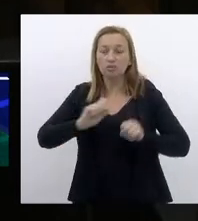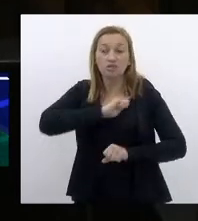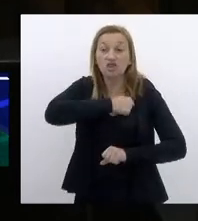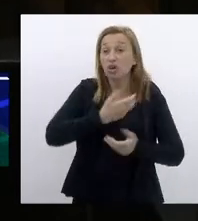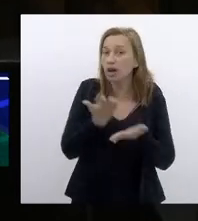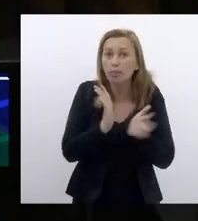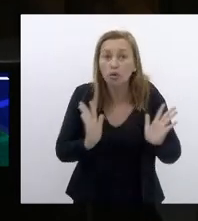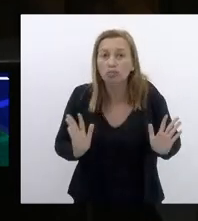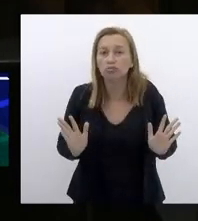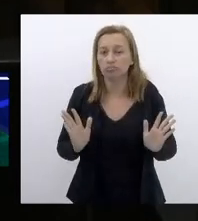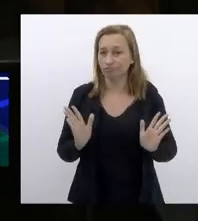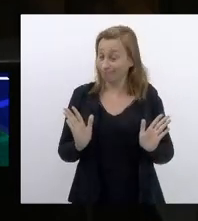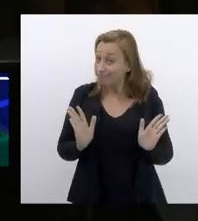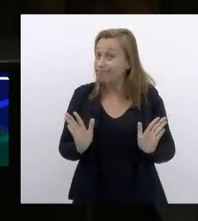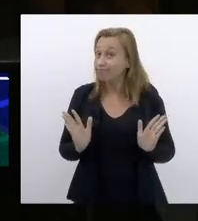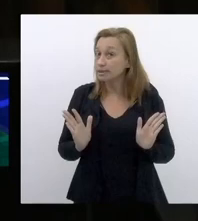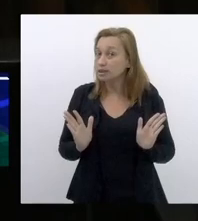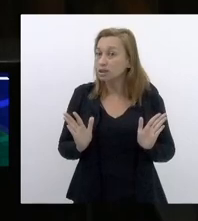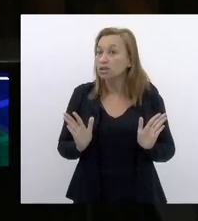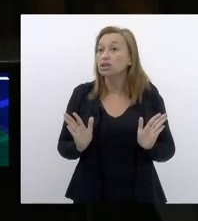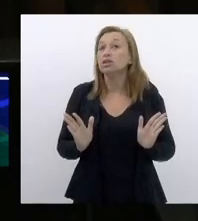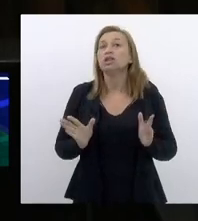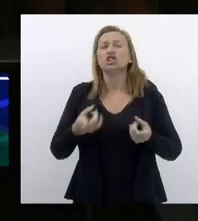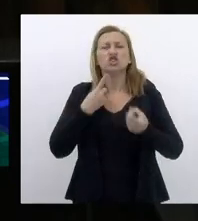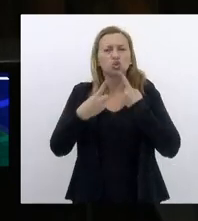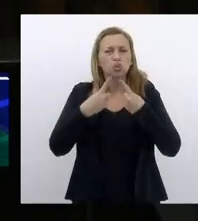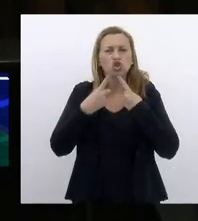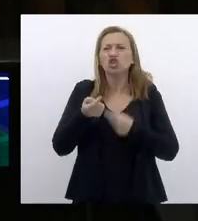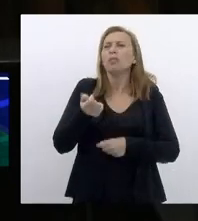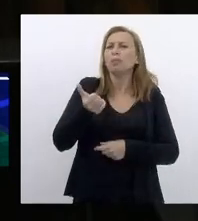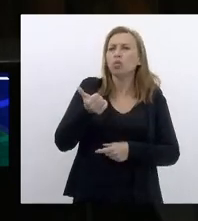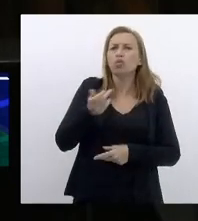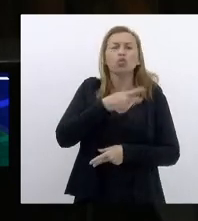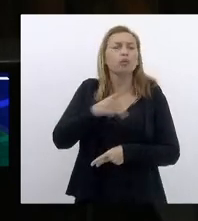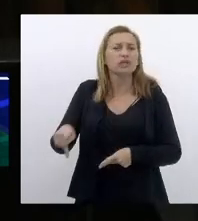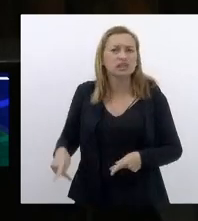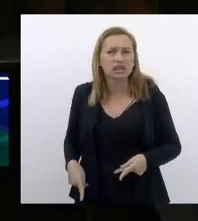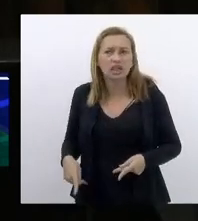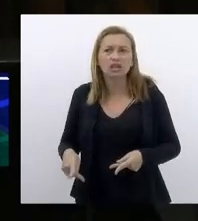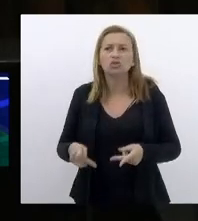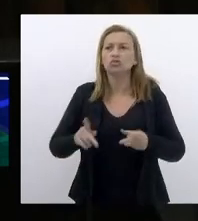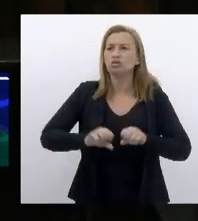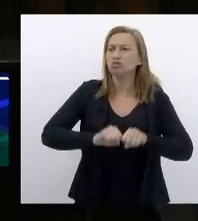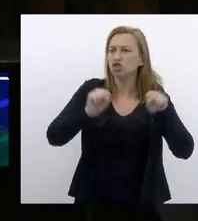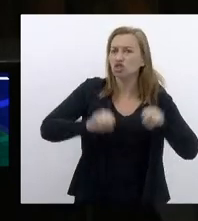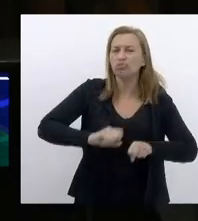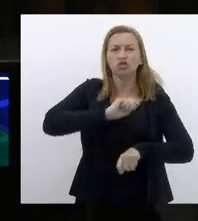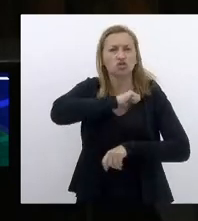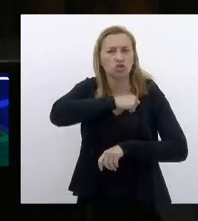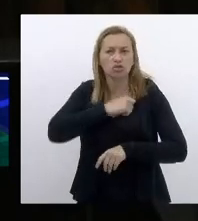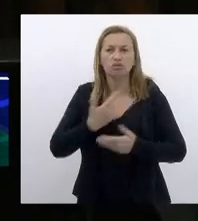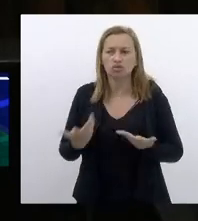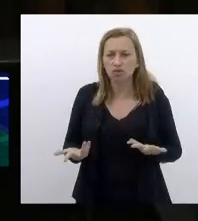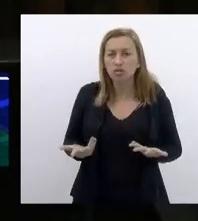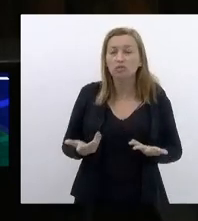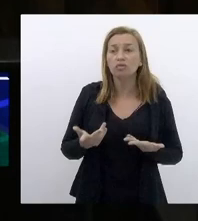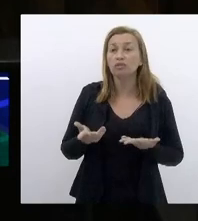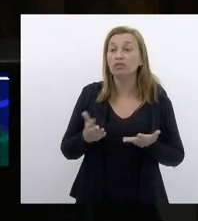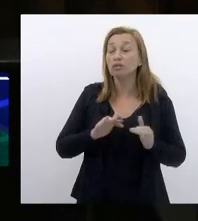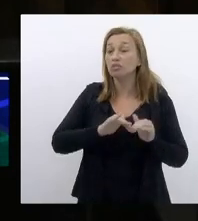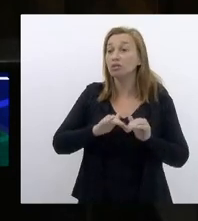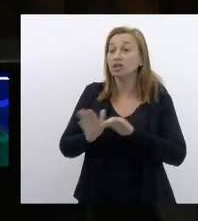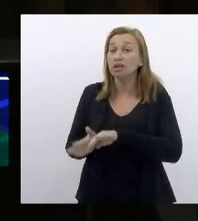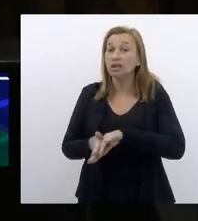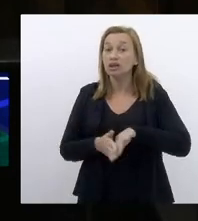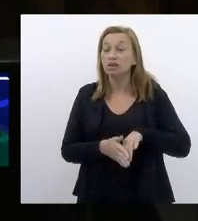acabou. Então, quando eu discuti ainda há pouco com o presidente sobre regime, nós ficamos fora do